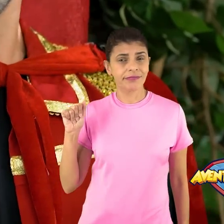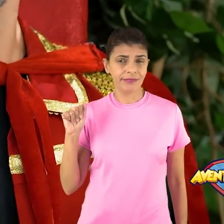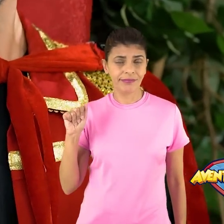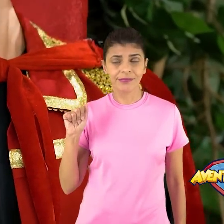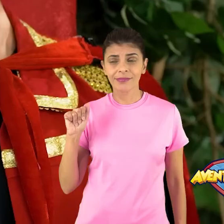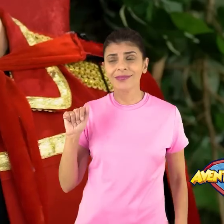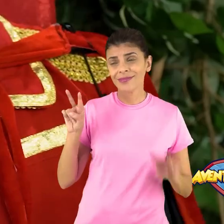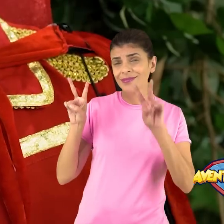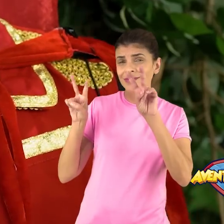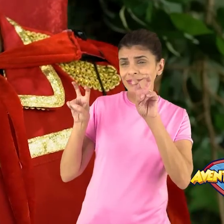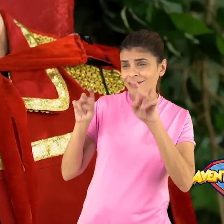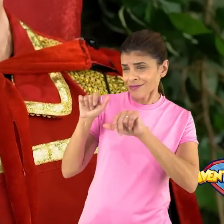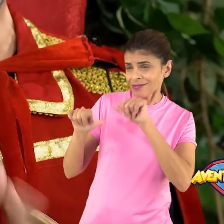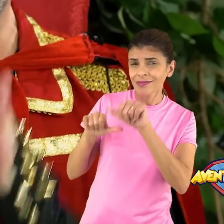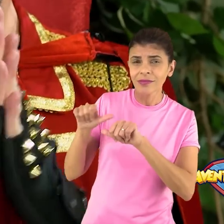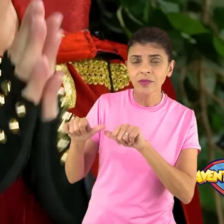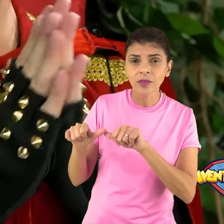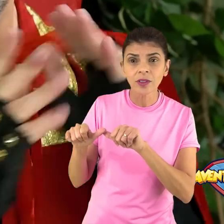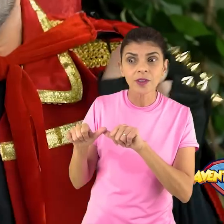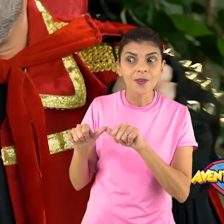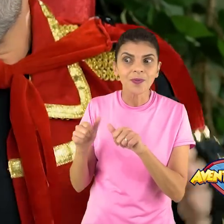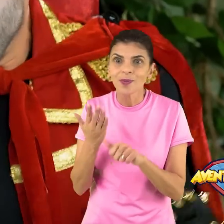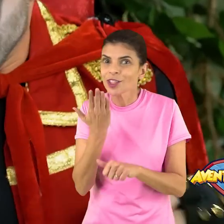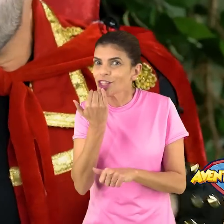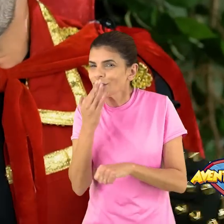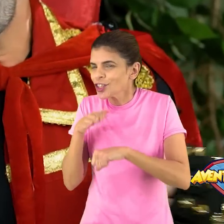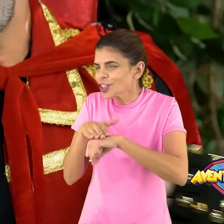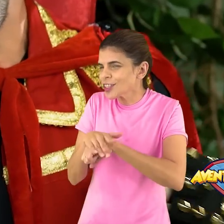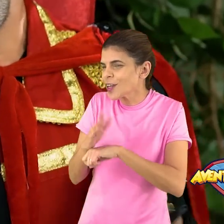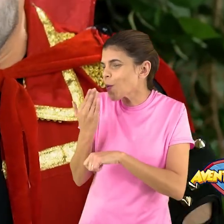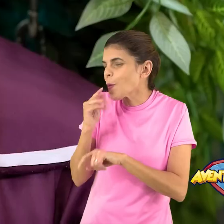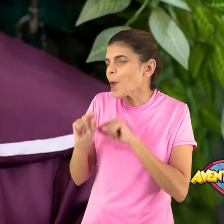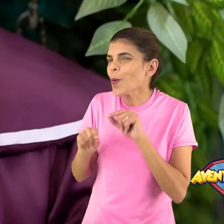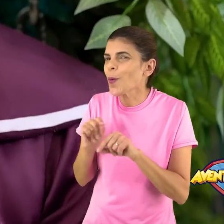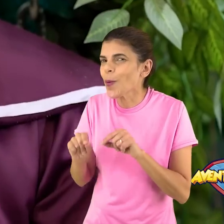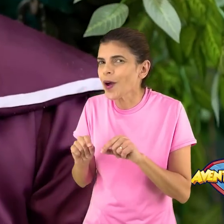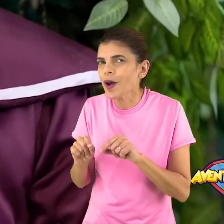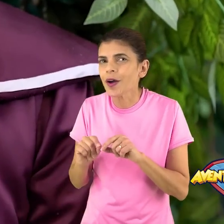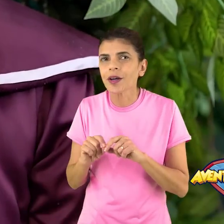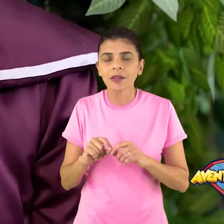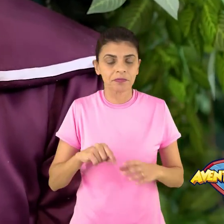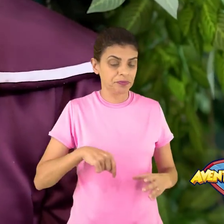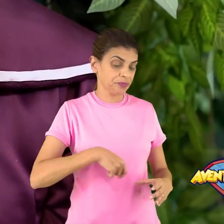Mudando de assunto, o que temos pro jantar?